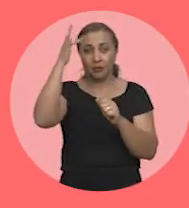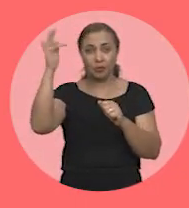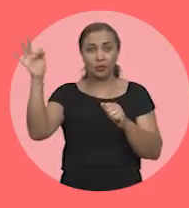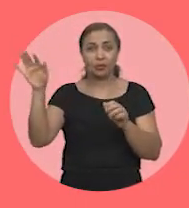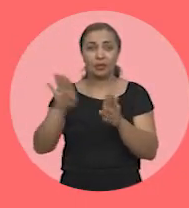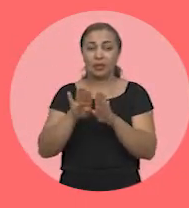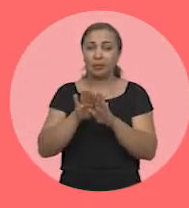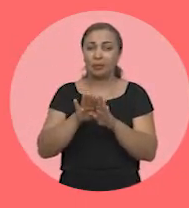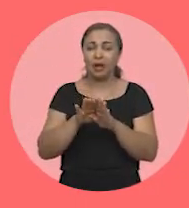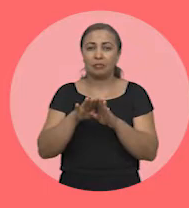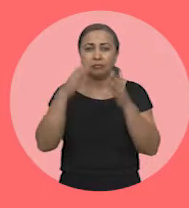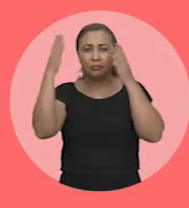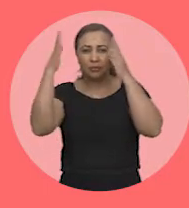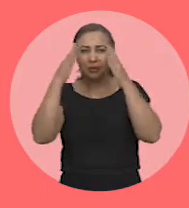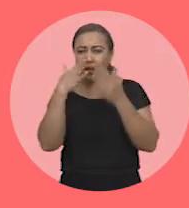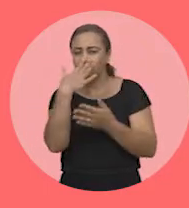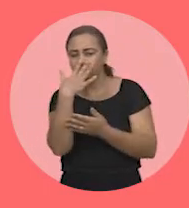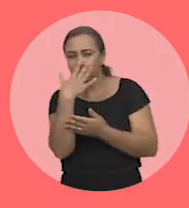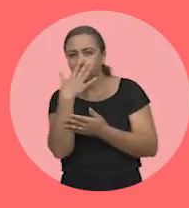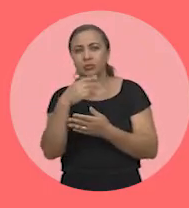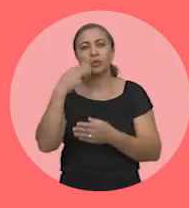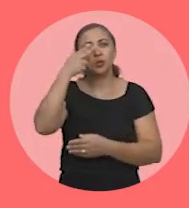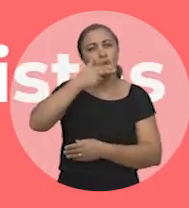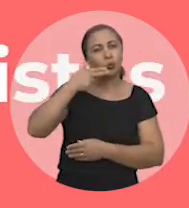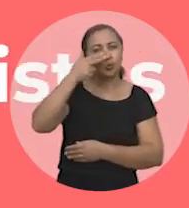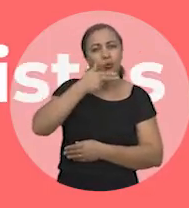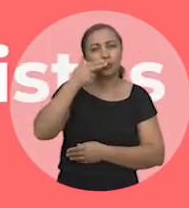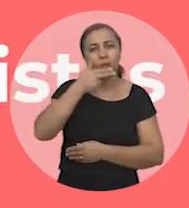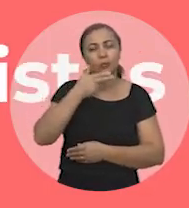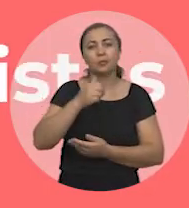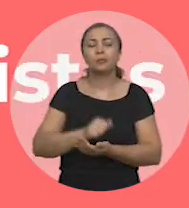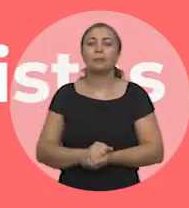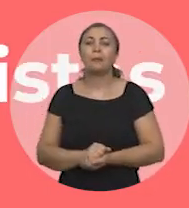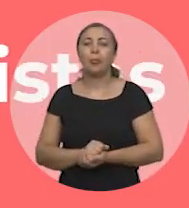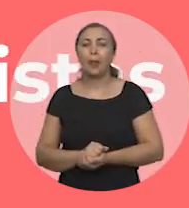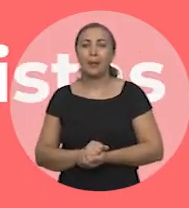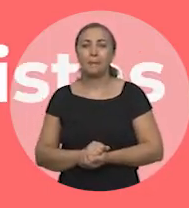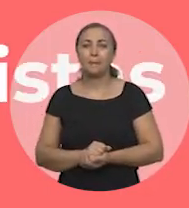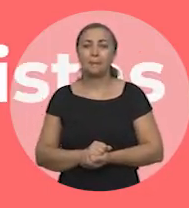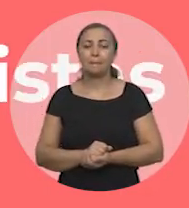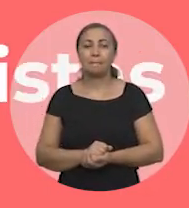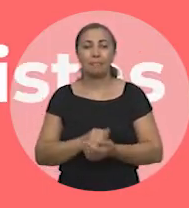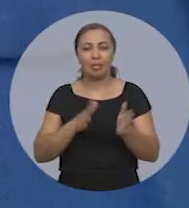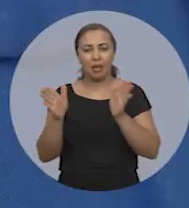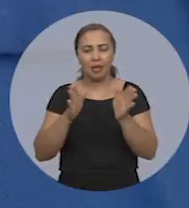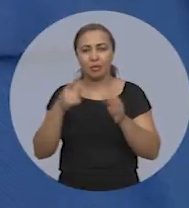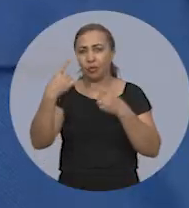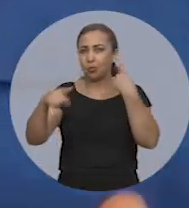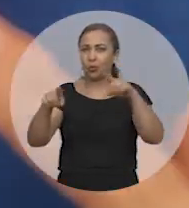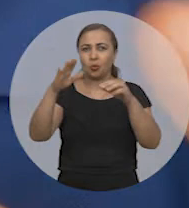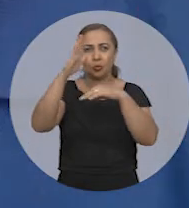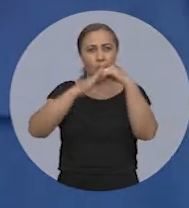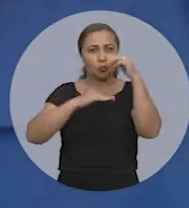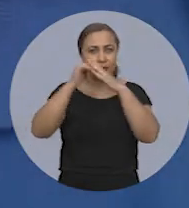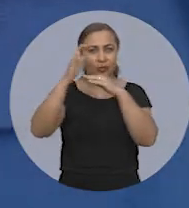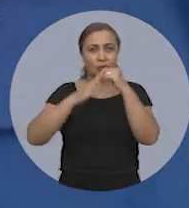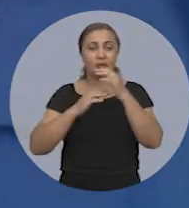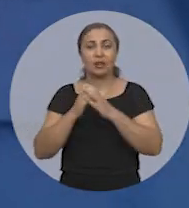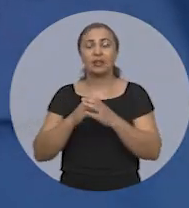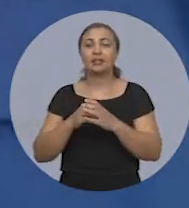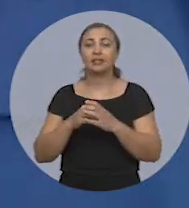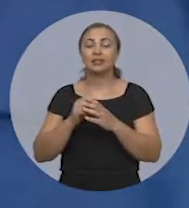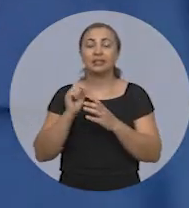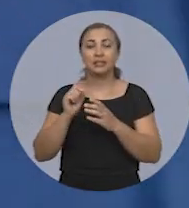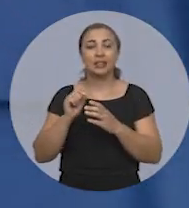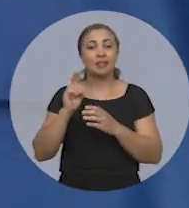filhos Sofia também psicanalista os nutricionistas e entre outros